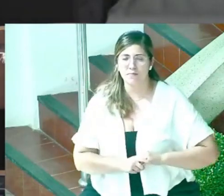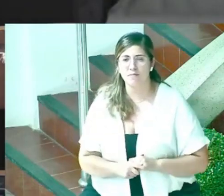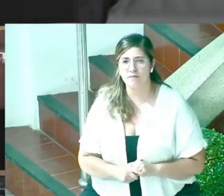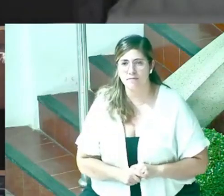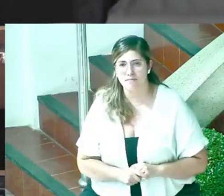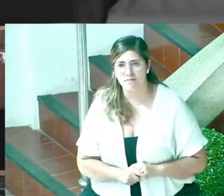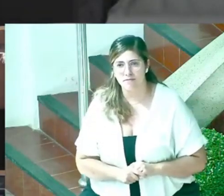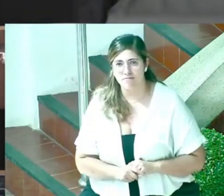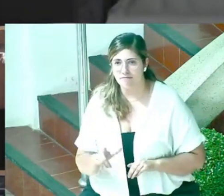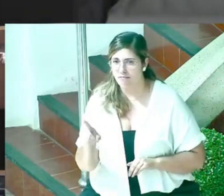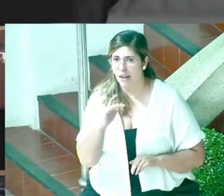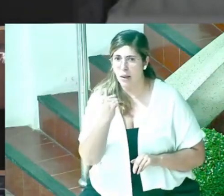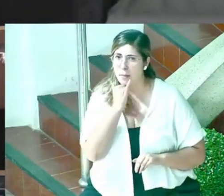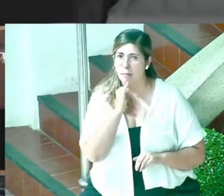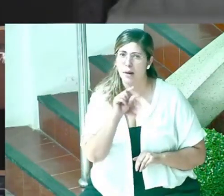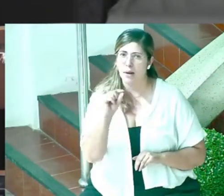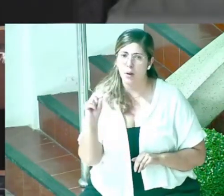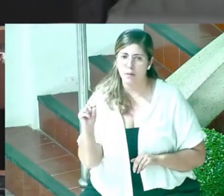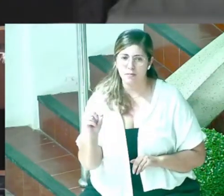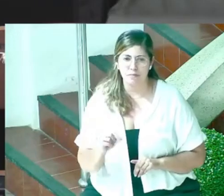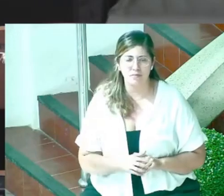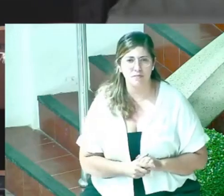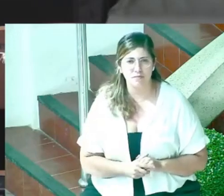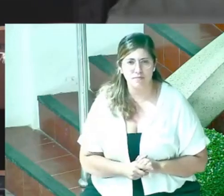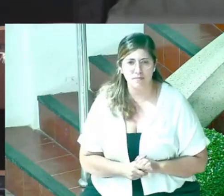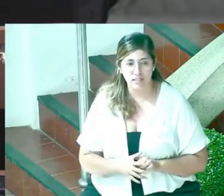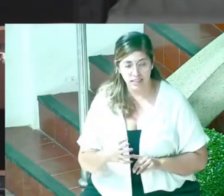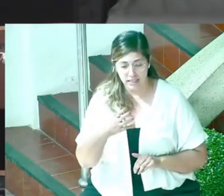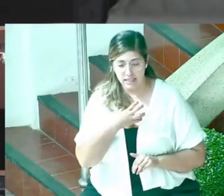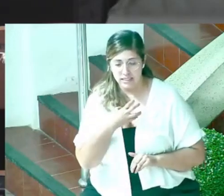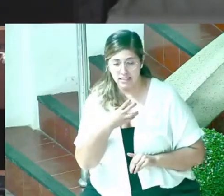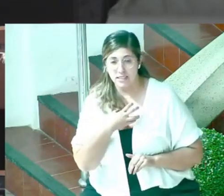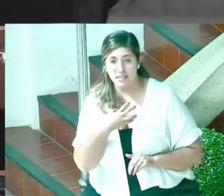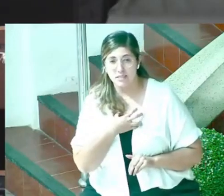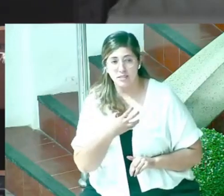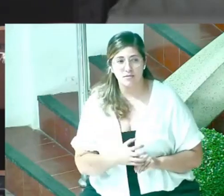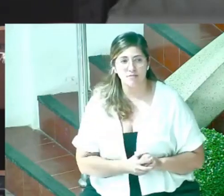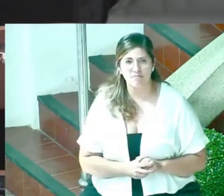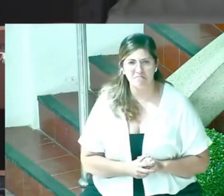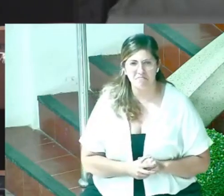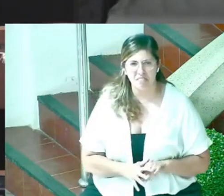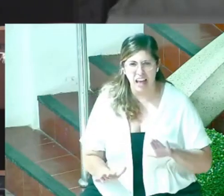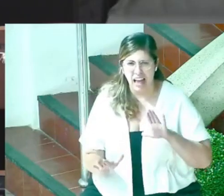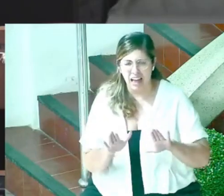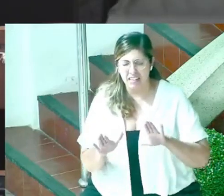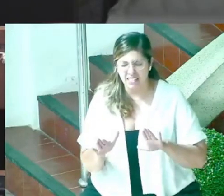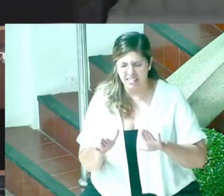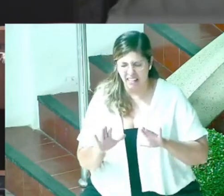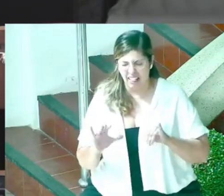isso. Você será capaz de coletar cada uma das penas? Não.